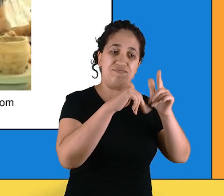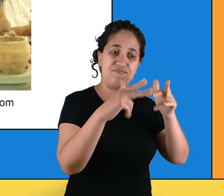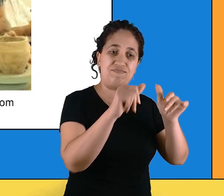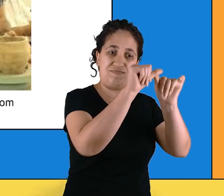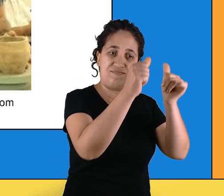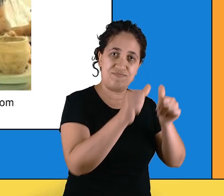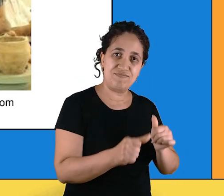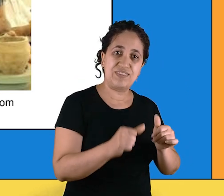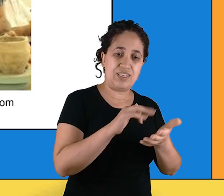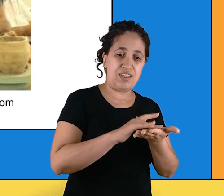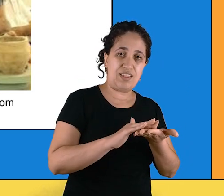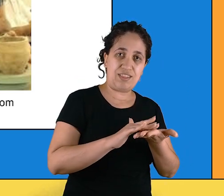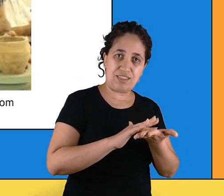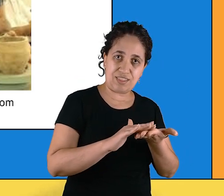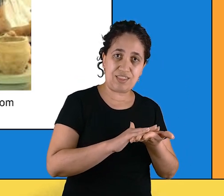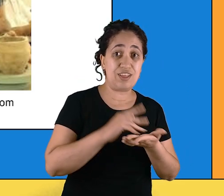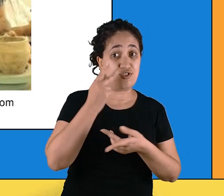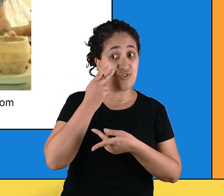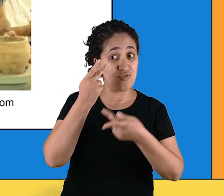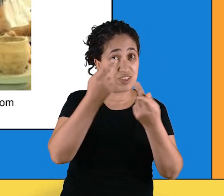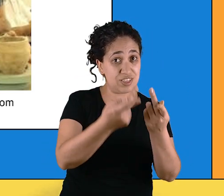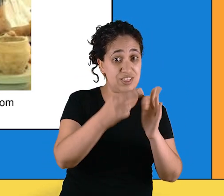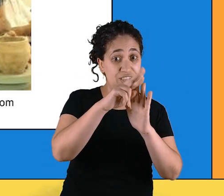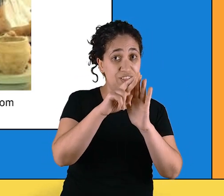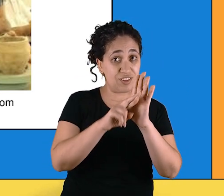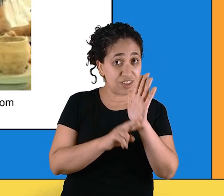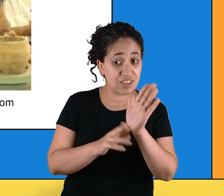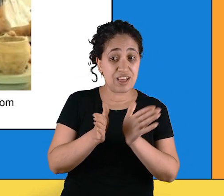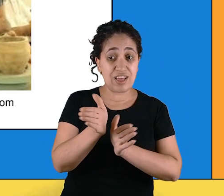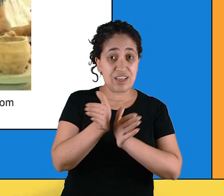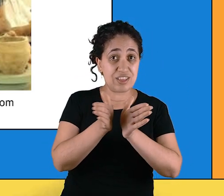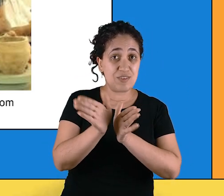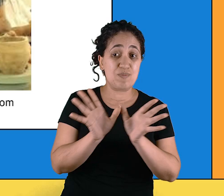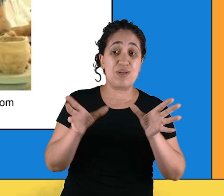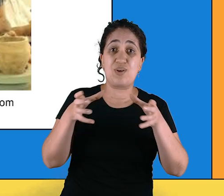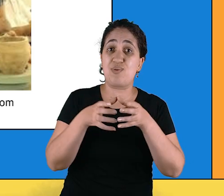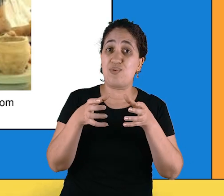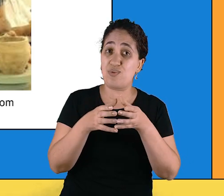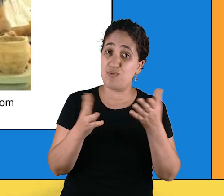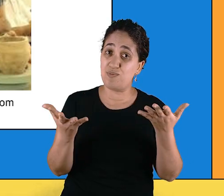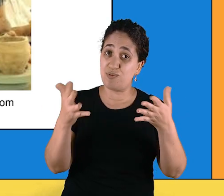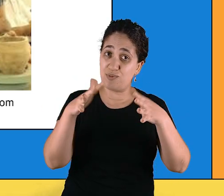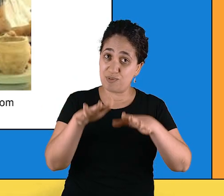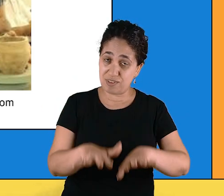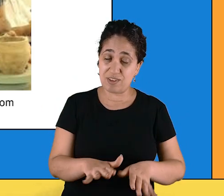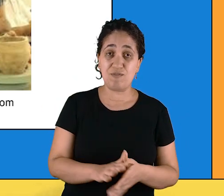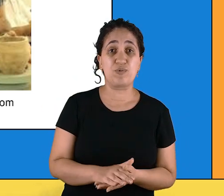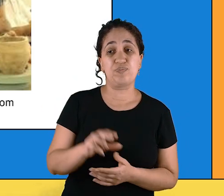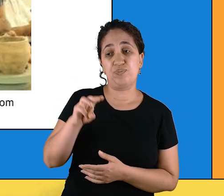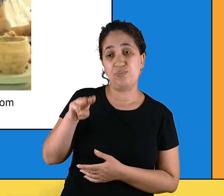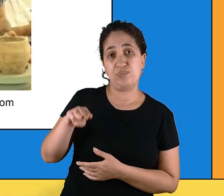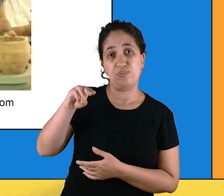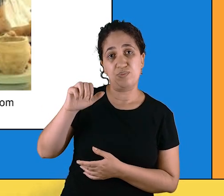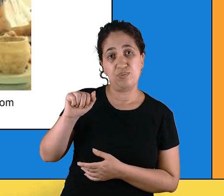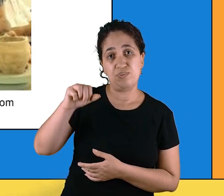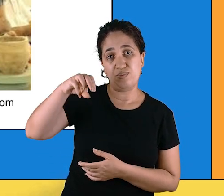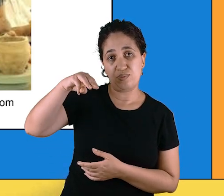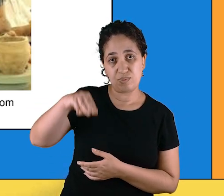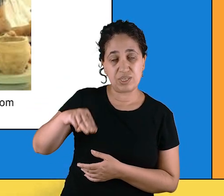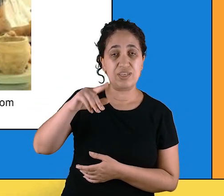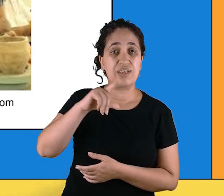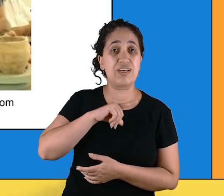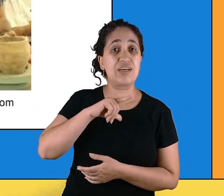das exposições, visitas com roteiros acessíveis para grupos inclusivos também. O MAN,